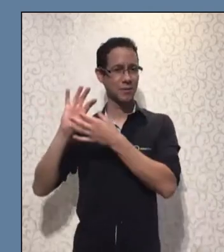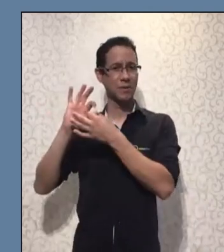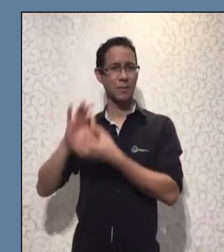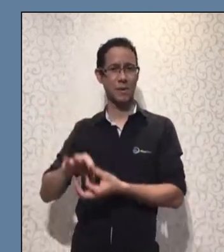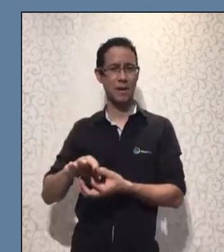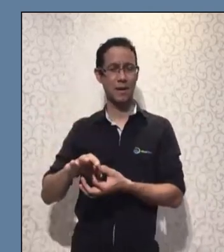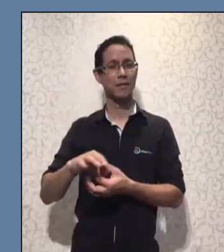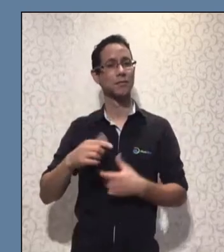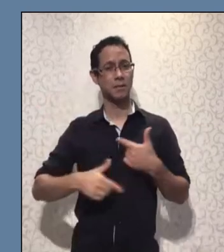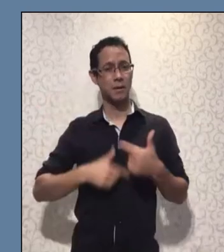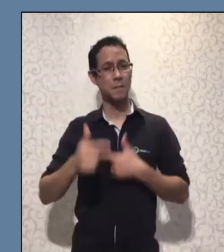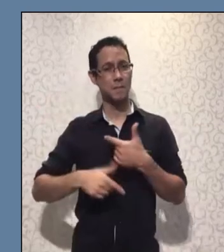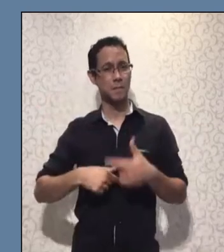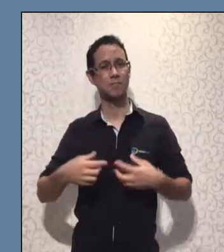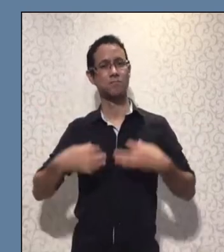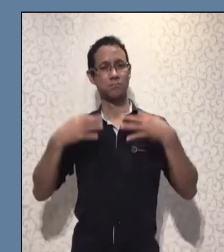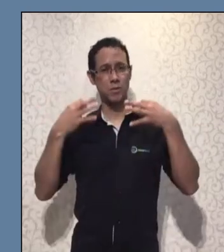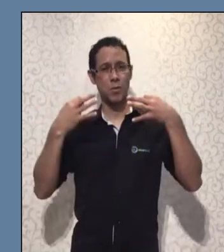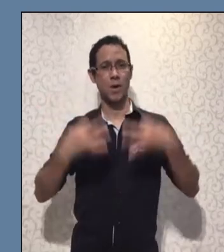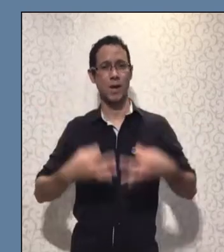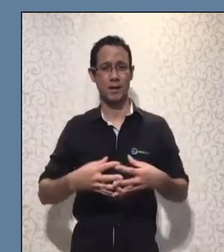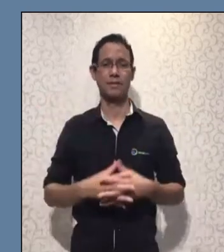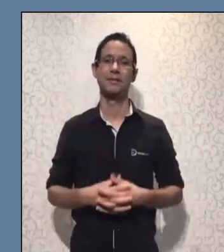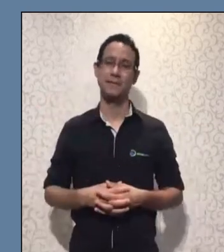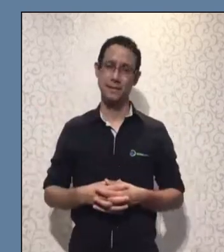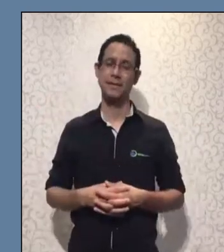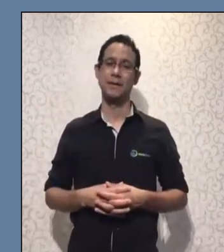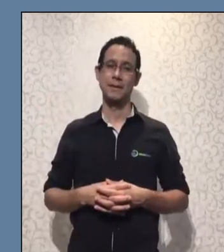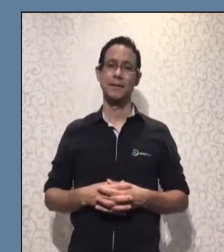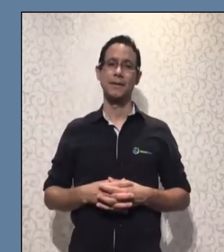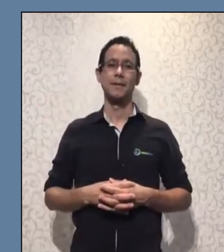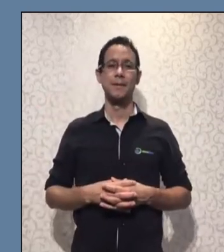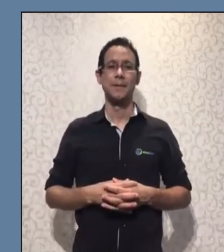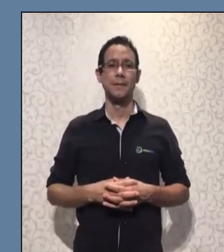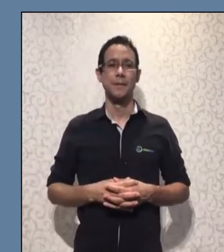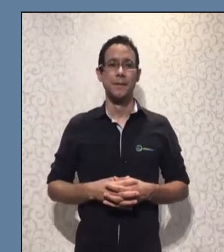maneira correta, me parece. Eu acho que isso é...